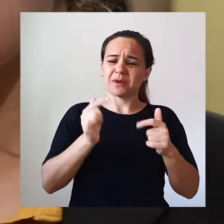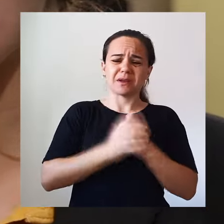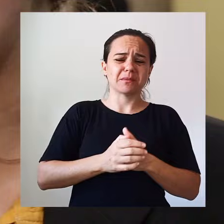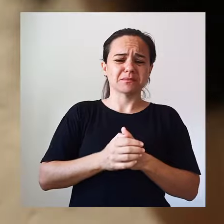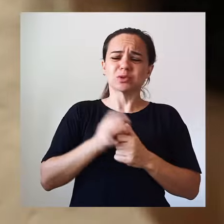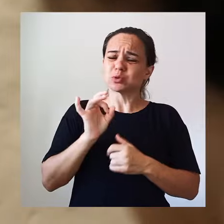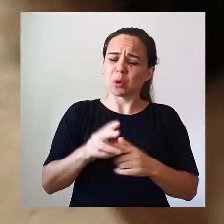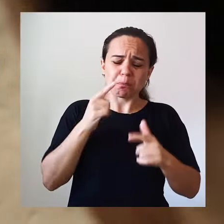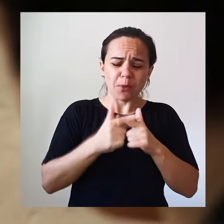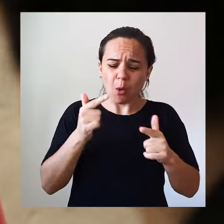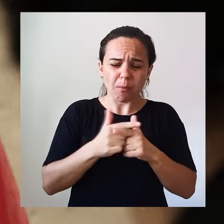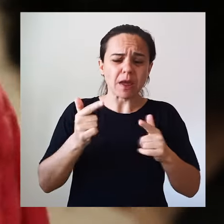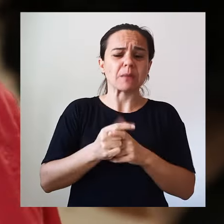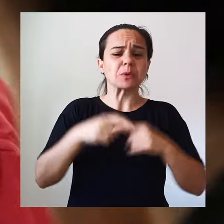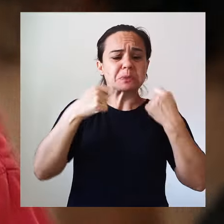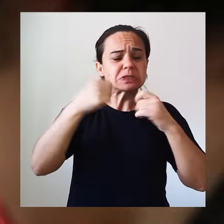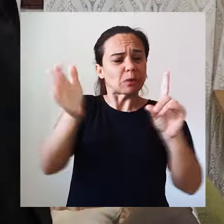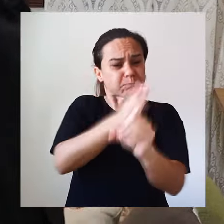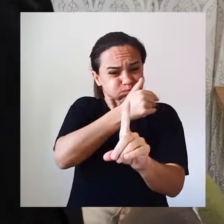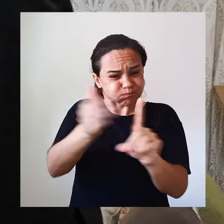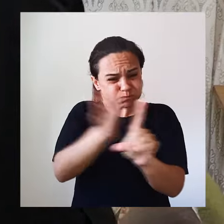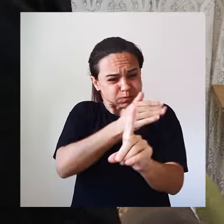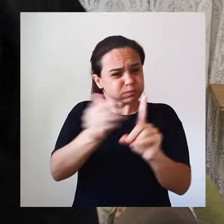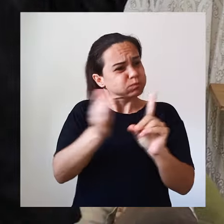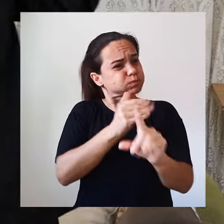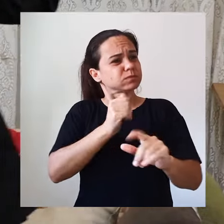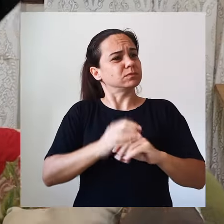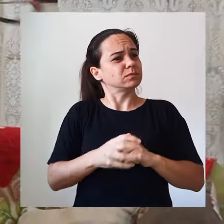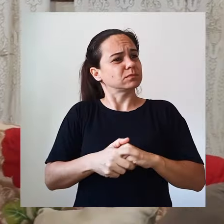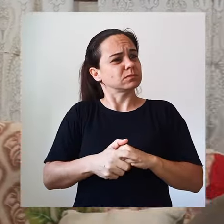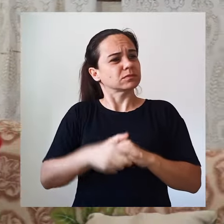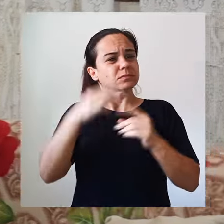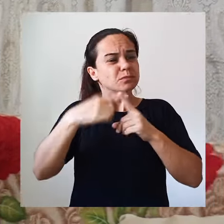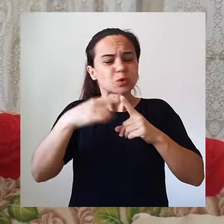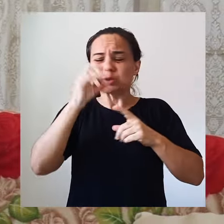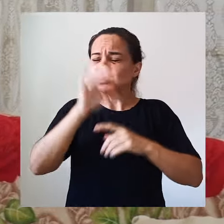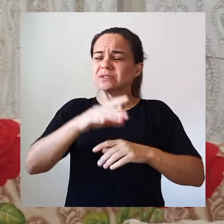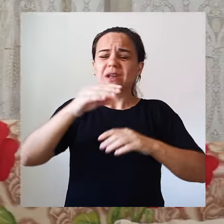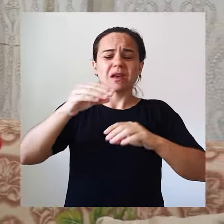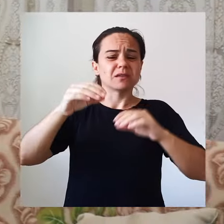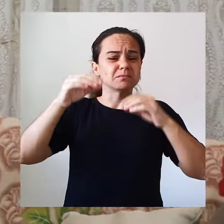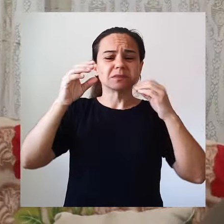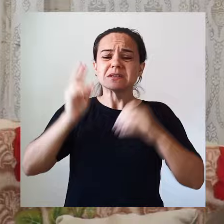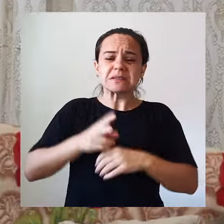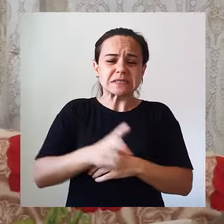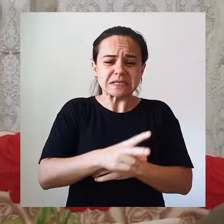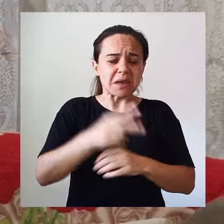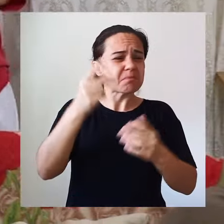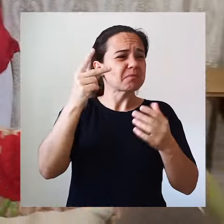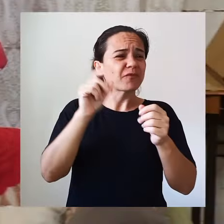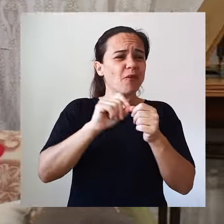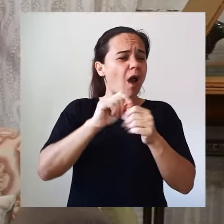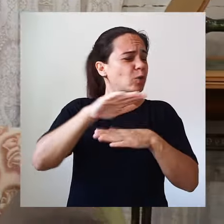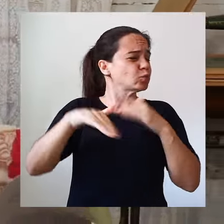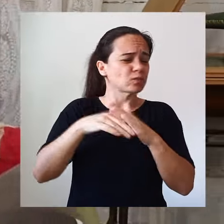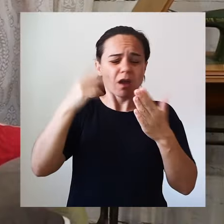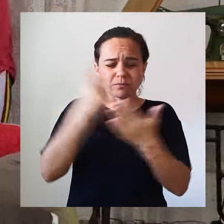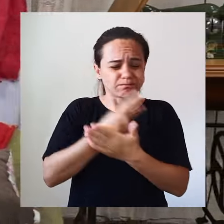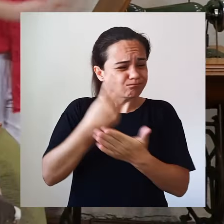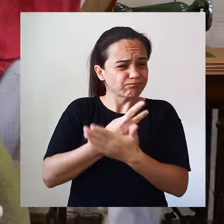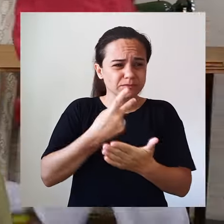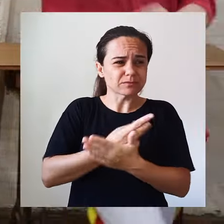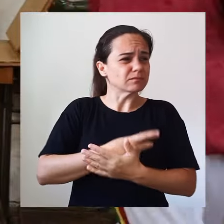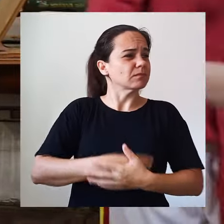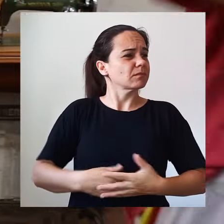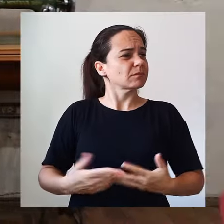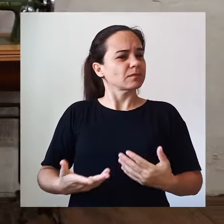eu quero te passar a sua inteira. Pela idade que tu tem, tu só me decepciona. Nem dói mesmo. Isso ali nem dói, nem dói.